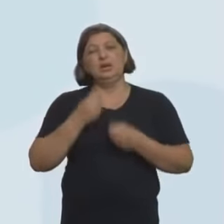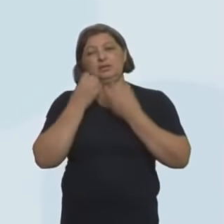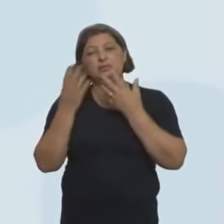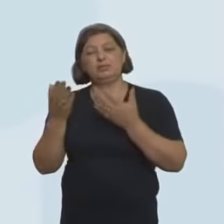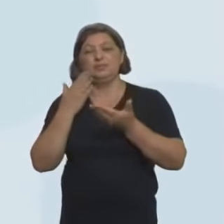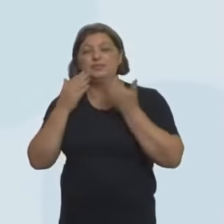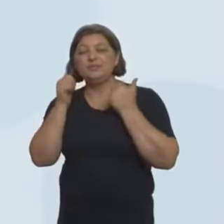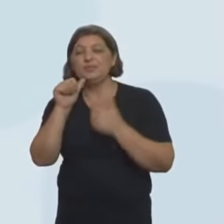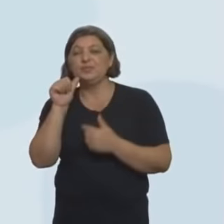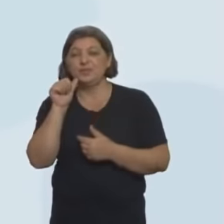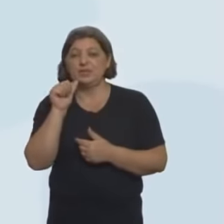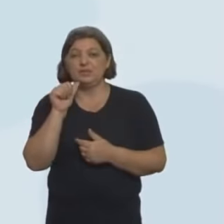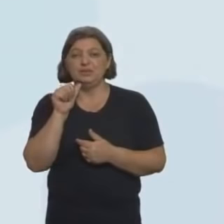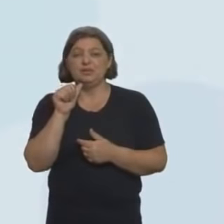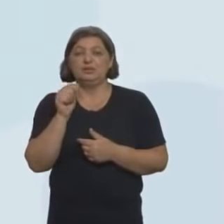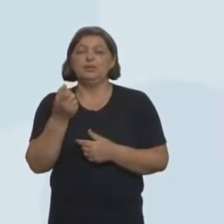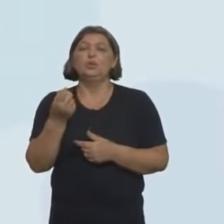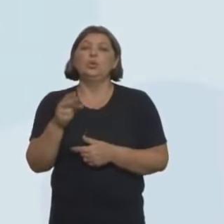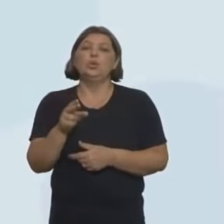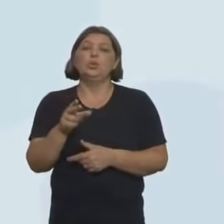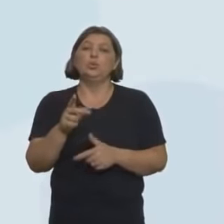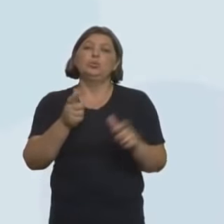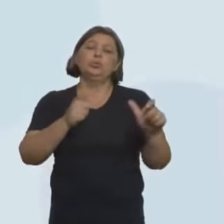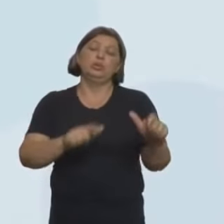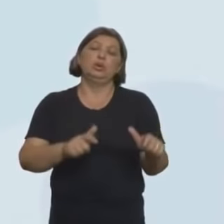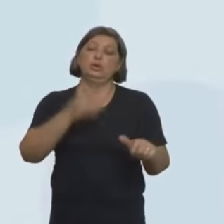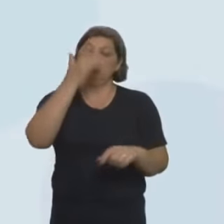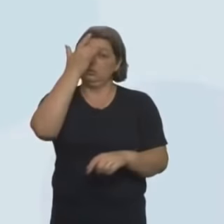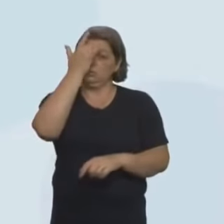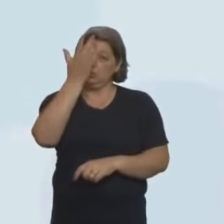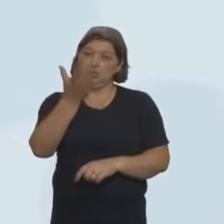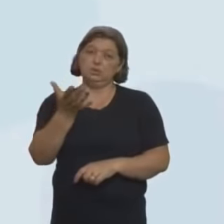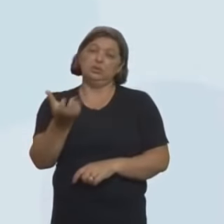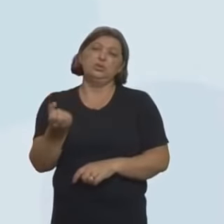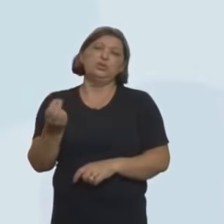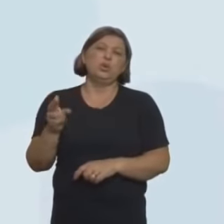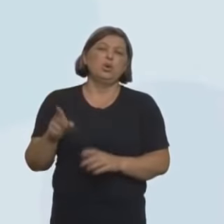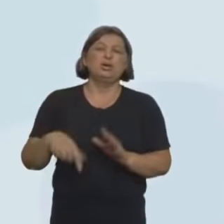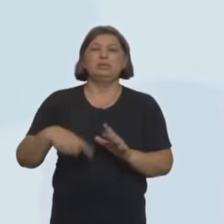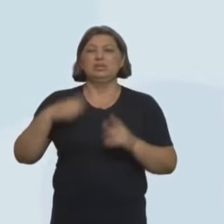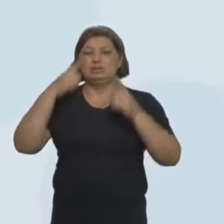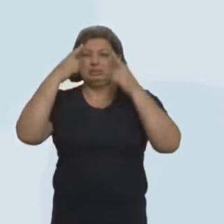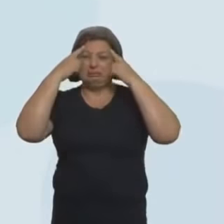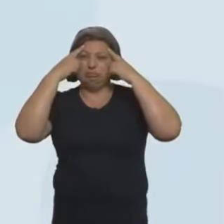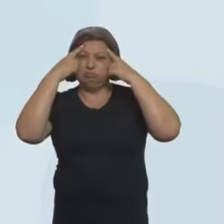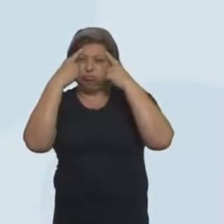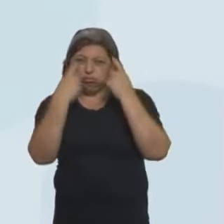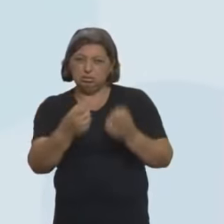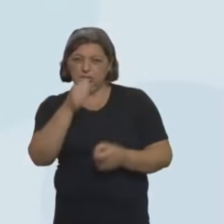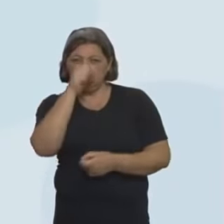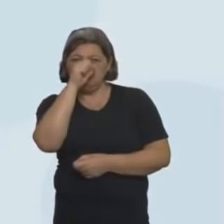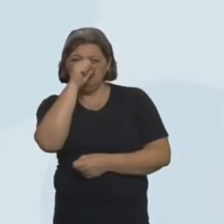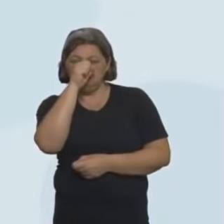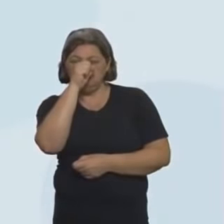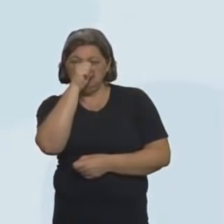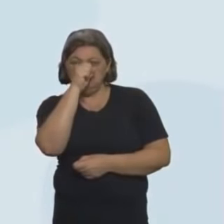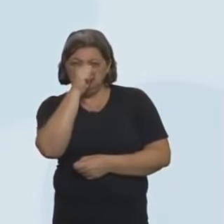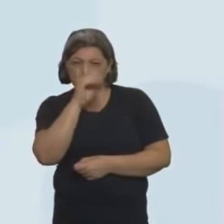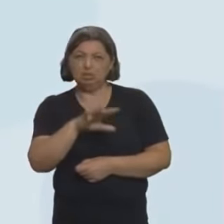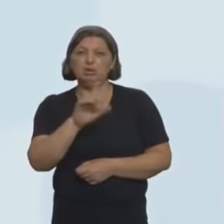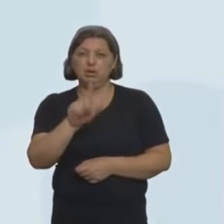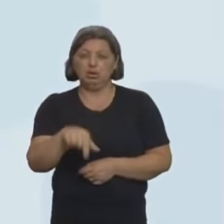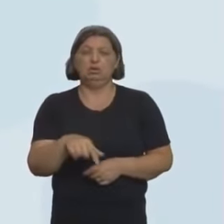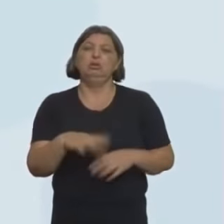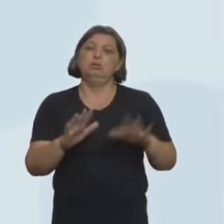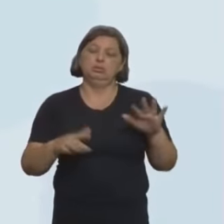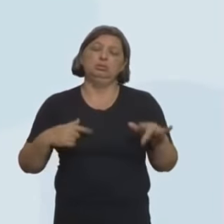saem desse lugar ou de passividade ou de agressividade, e a gente vai encontrando o equilíbrio, que é o que a gente